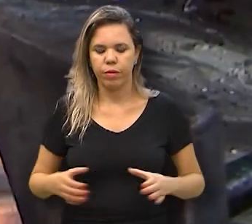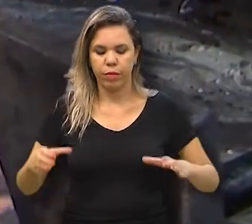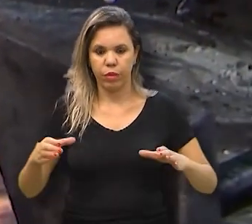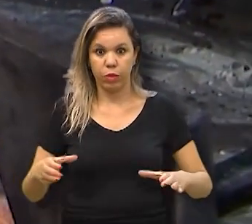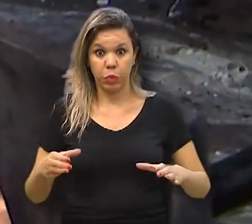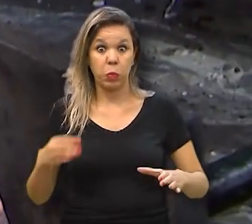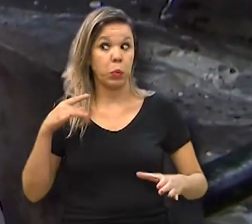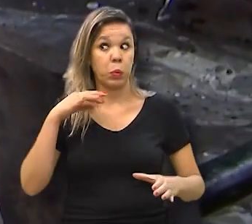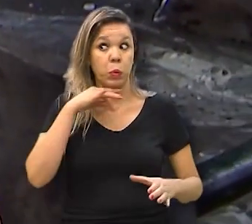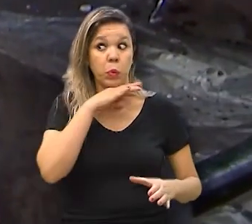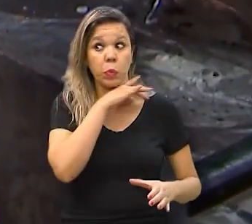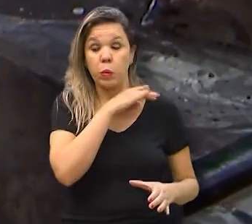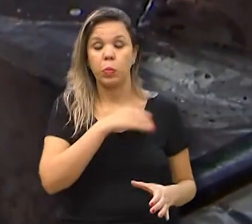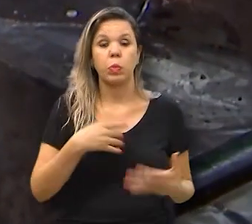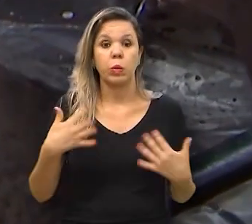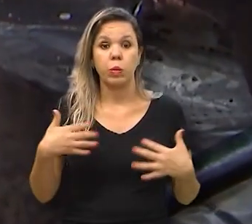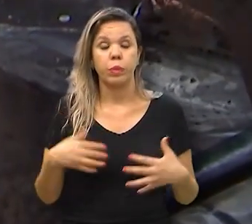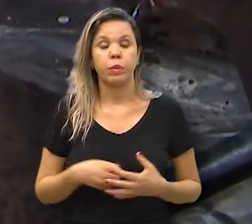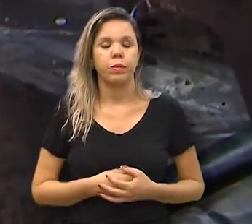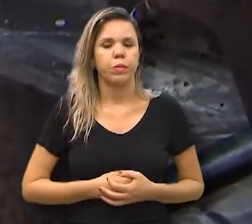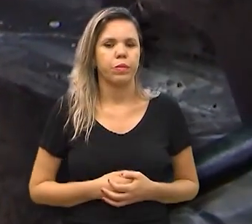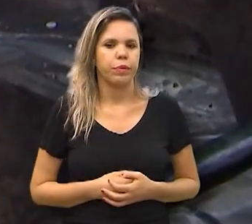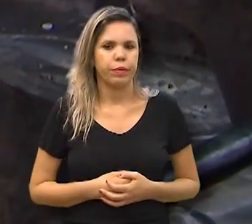A panela precisa estar bem quente.